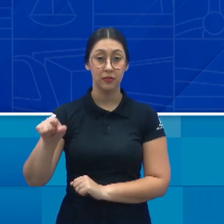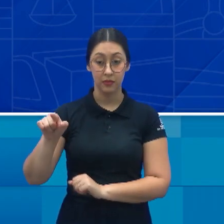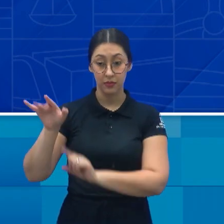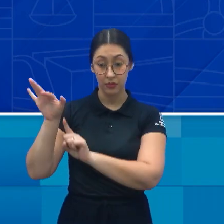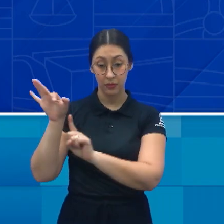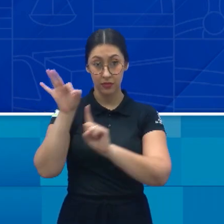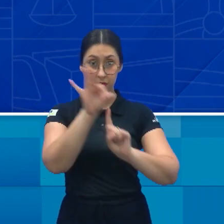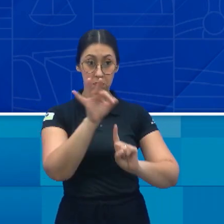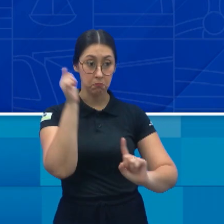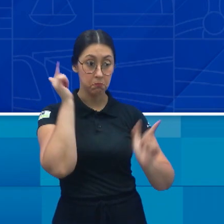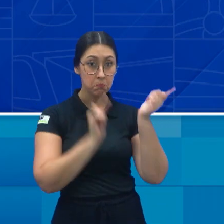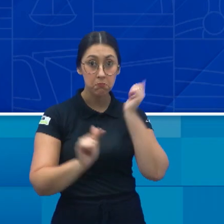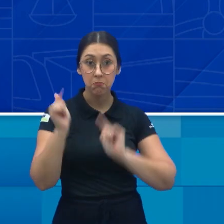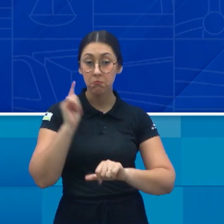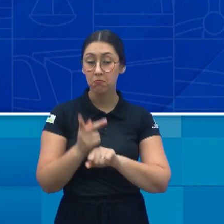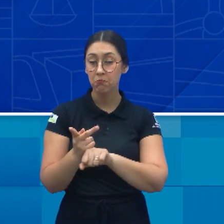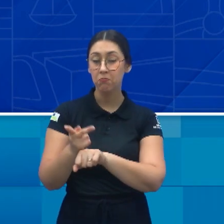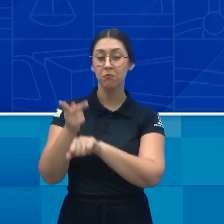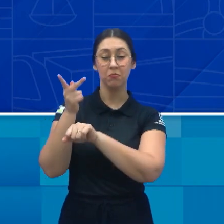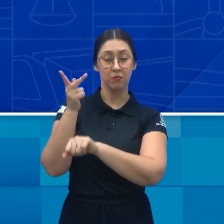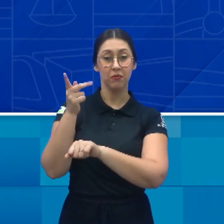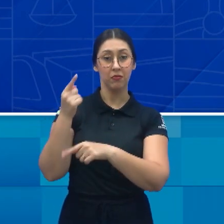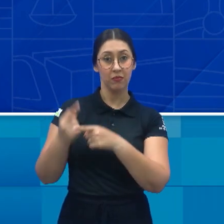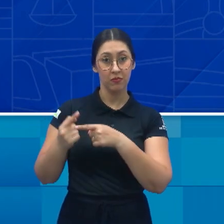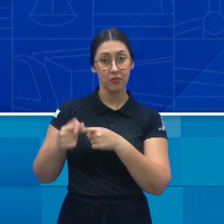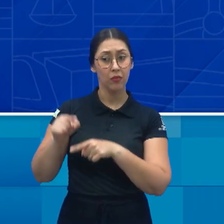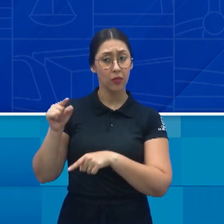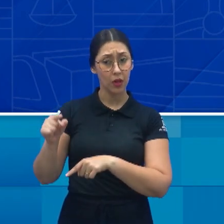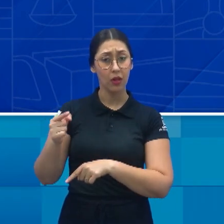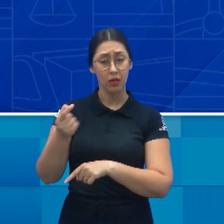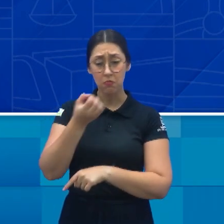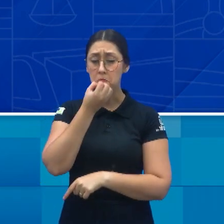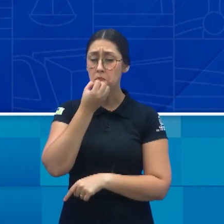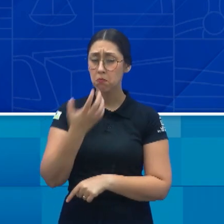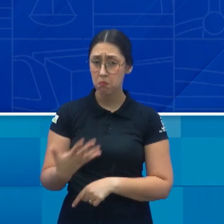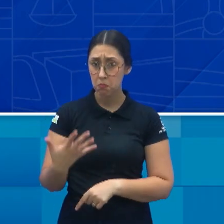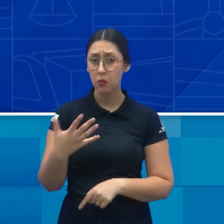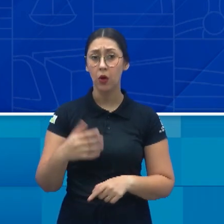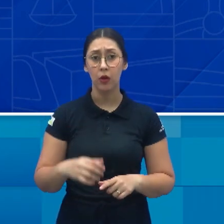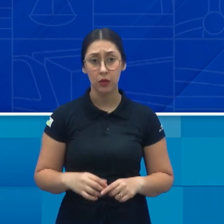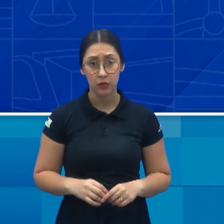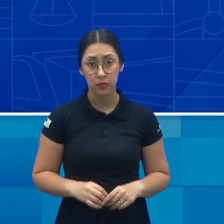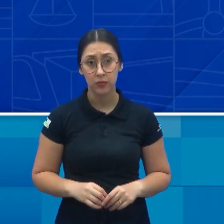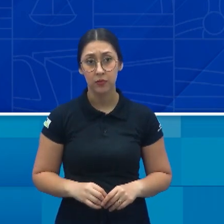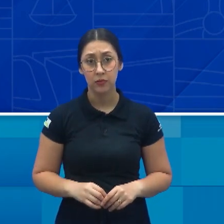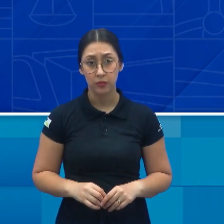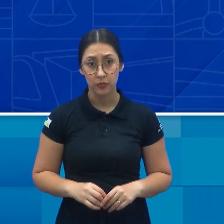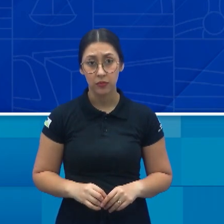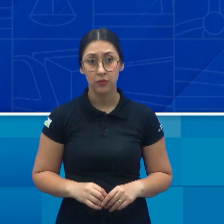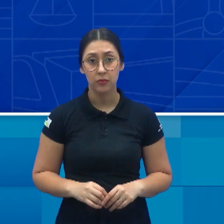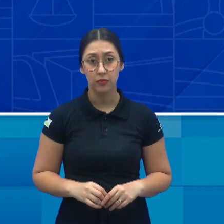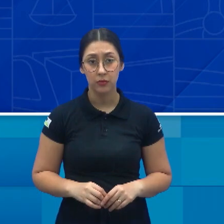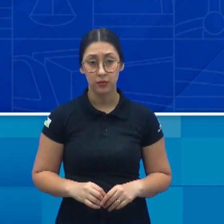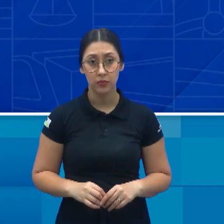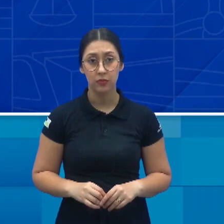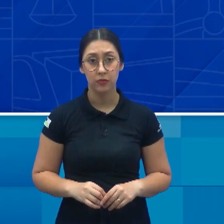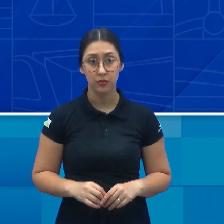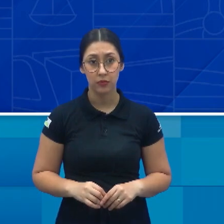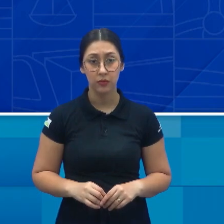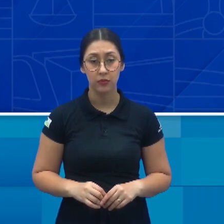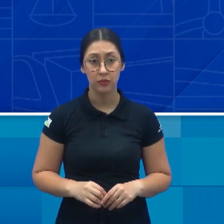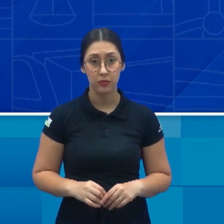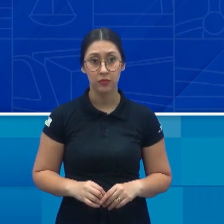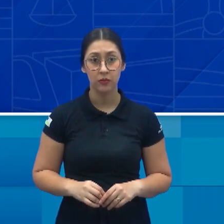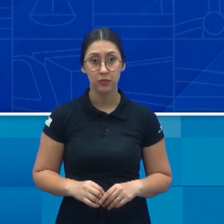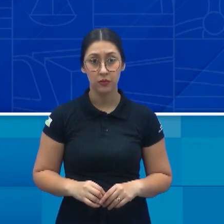e emocionando plateias pela técnica e sensibilidade. Ela também foi destaque na ginástica rítmica. Desde